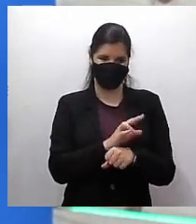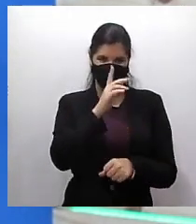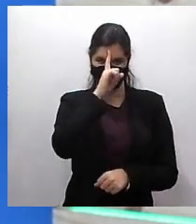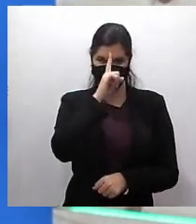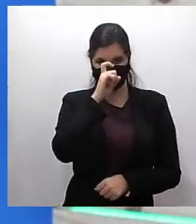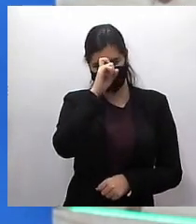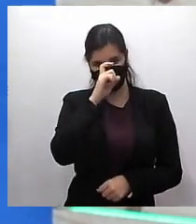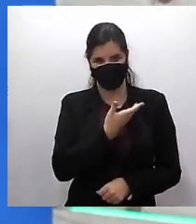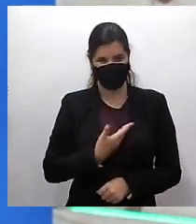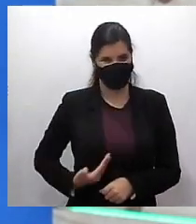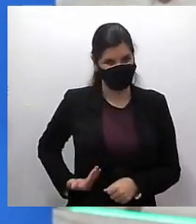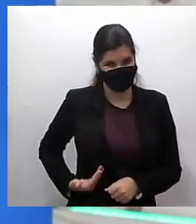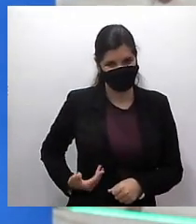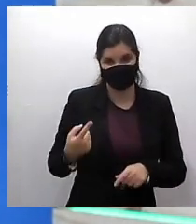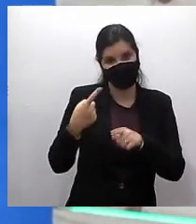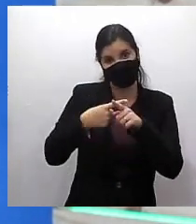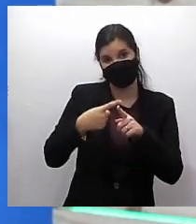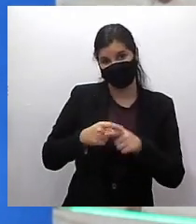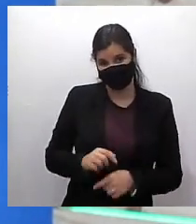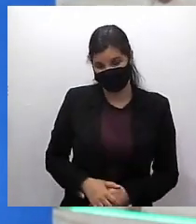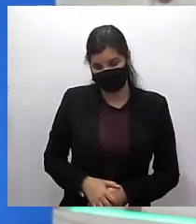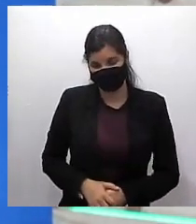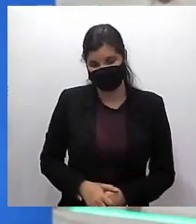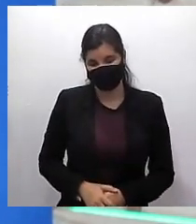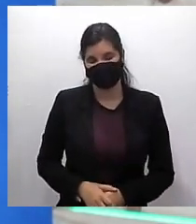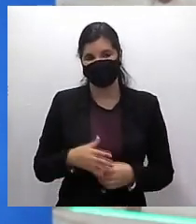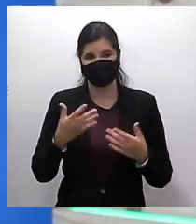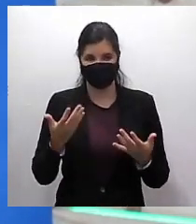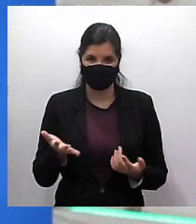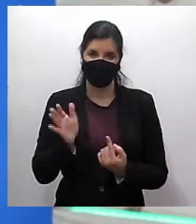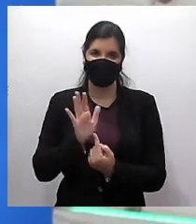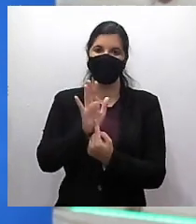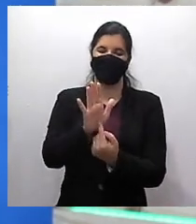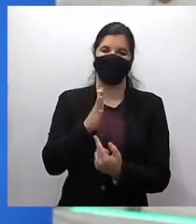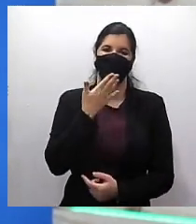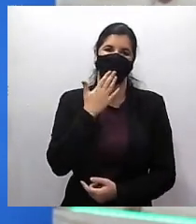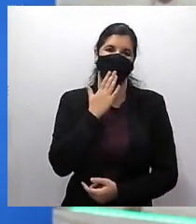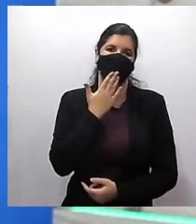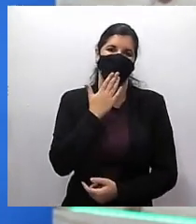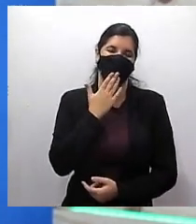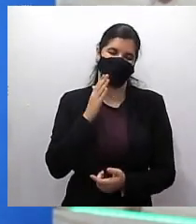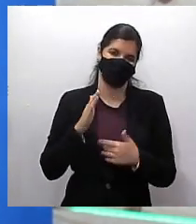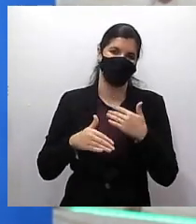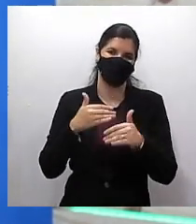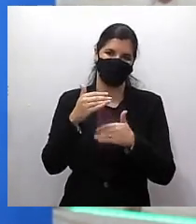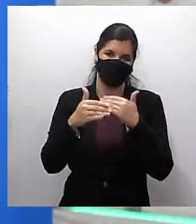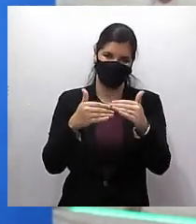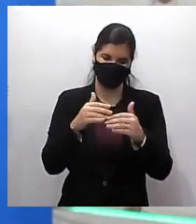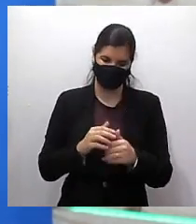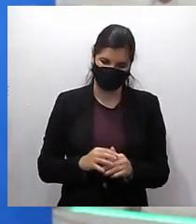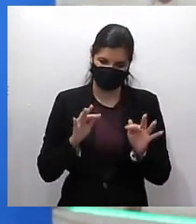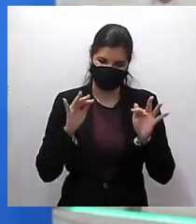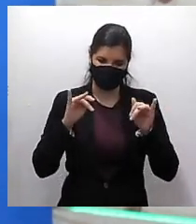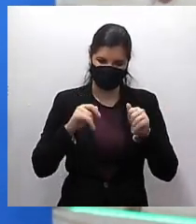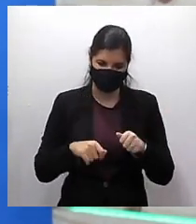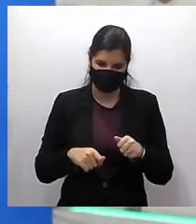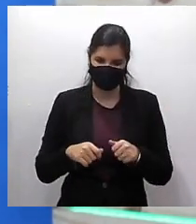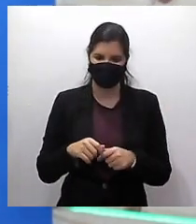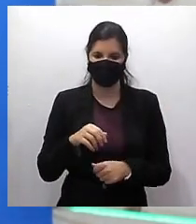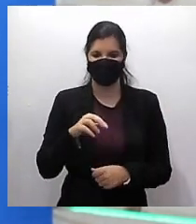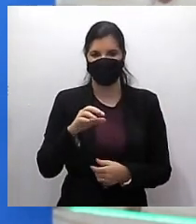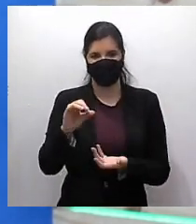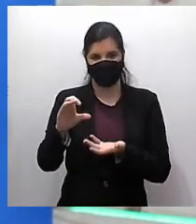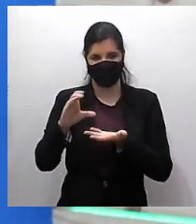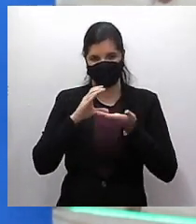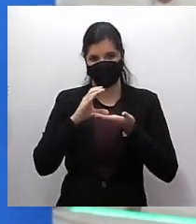né? Por que será? Então tudo isso mostra as falhas do processo, né? E por fim vem a renda per capita, que é o